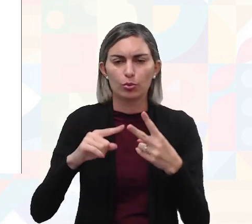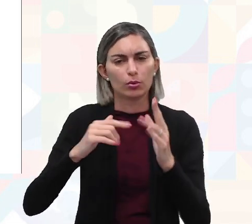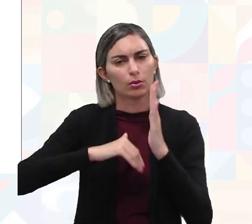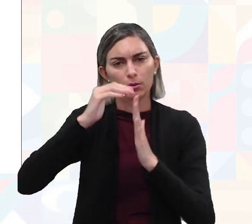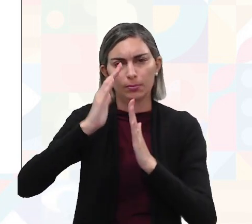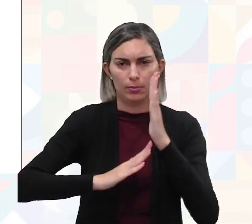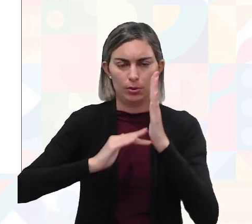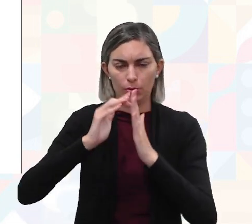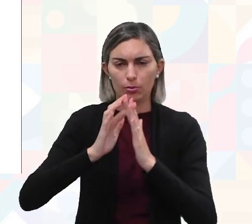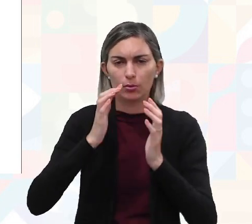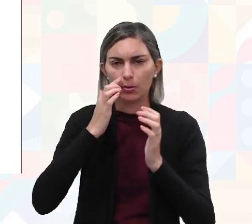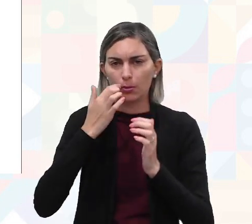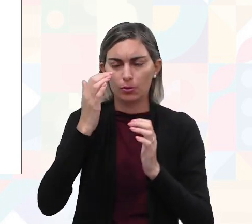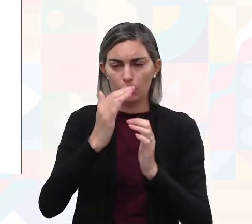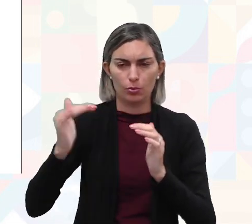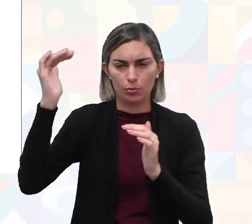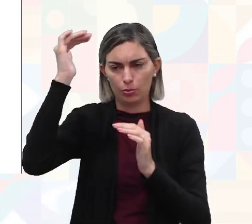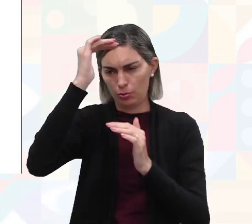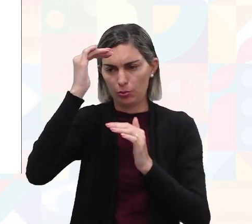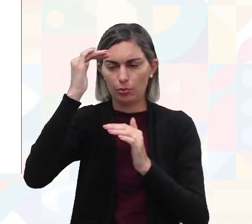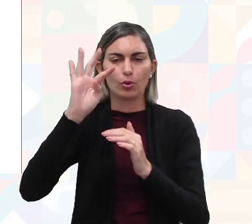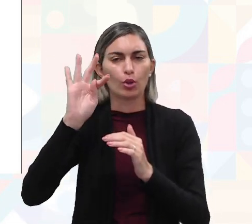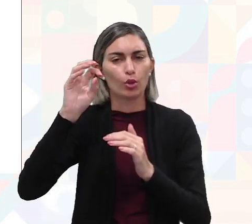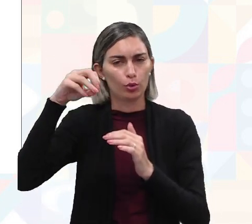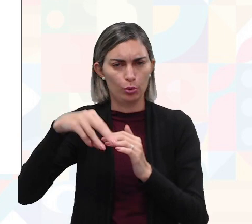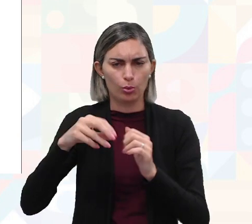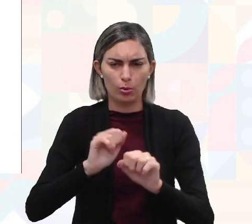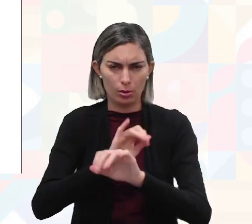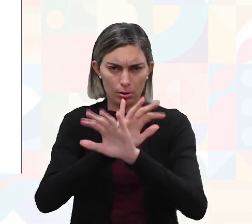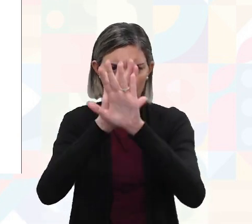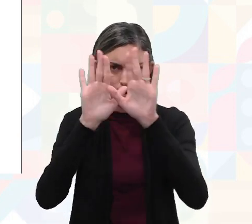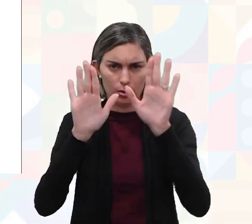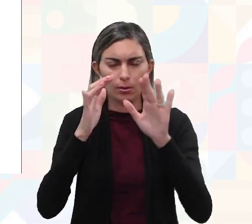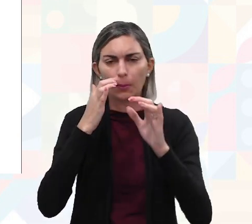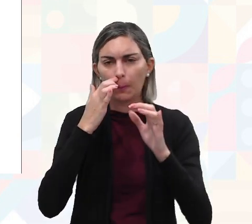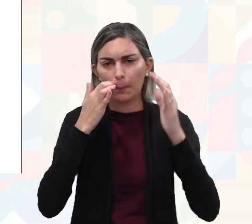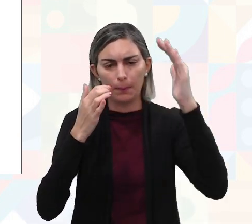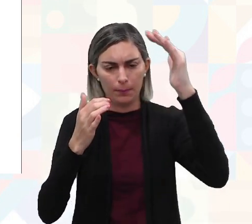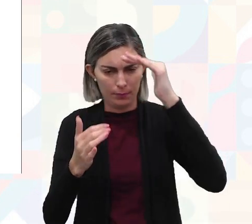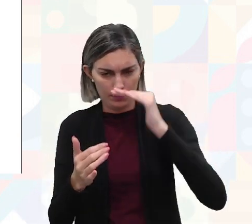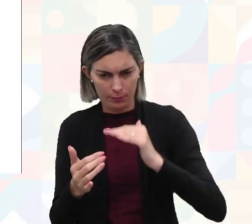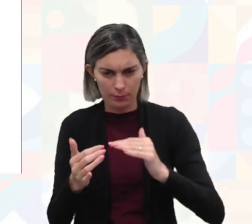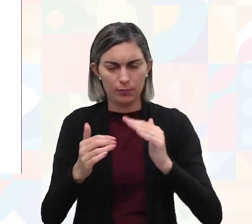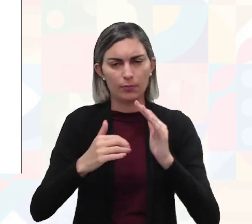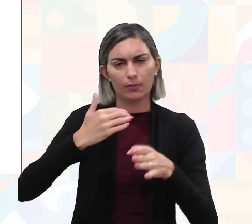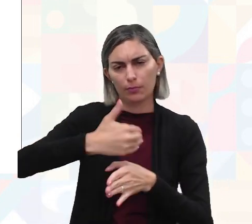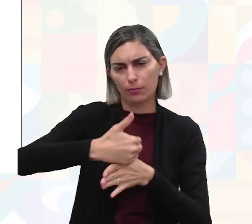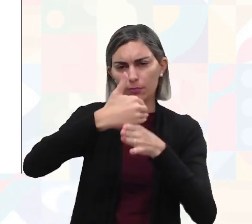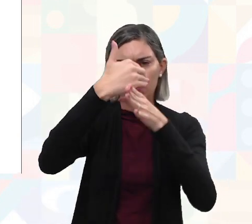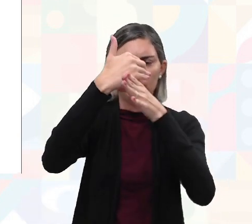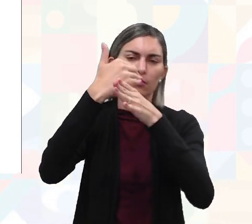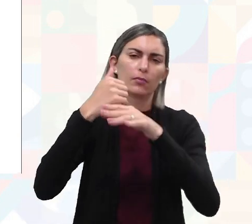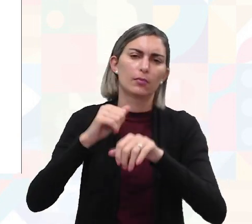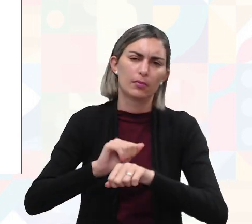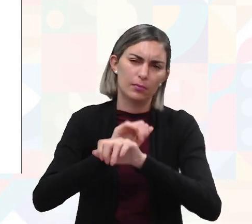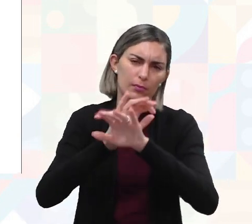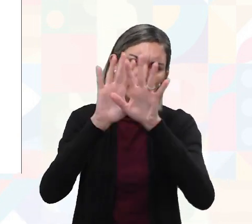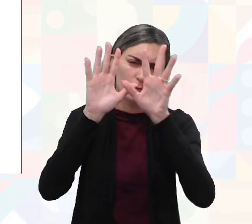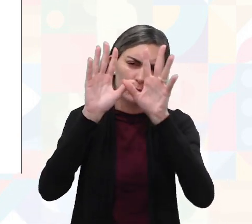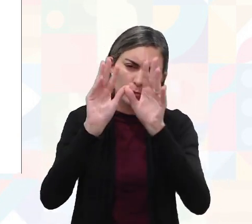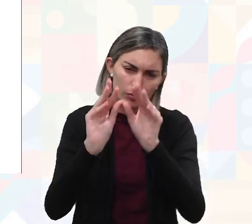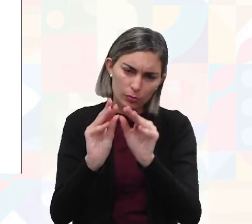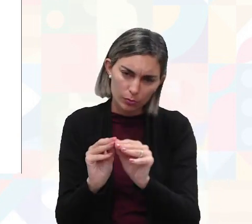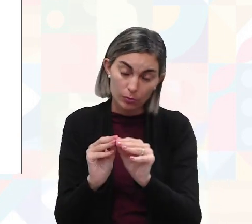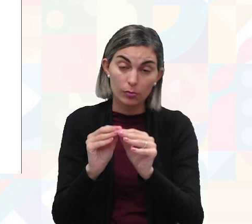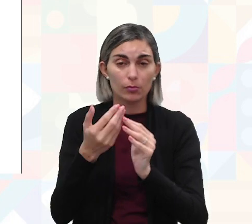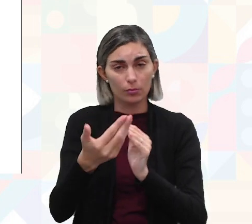pinturas, uma parte superior com a tonalidade mais clara e a parte inferior da parede com a tonalidade mais escura.